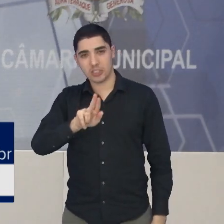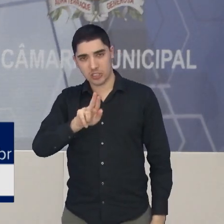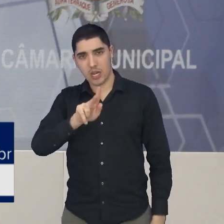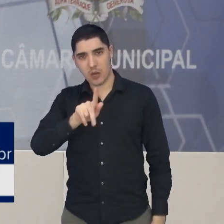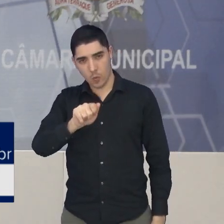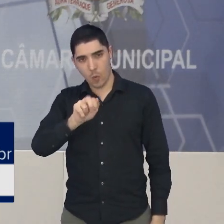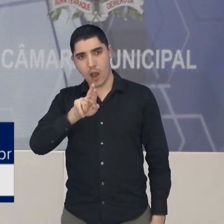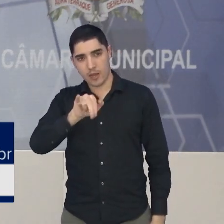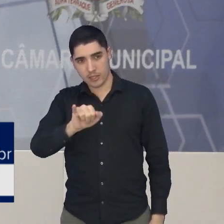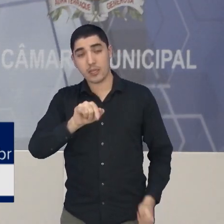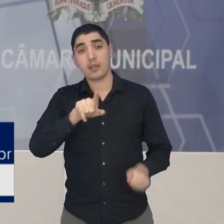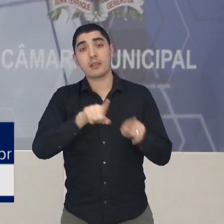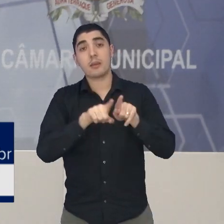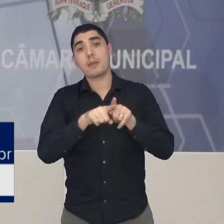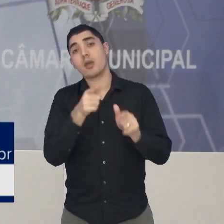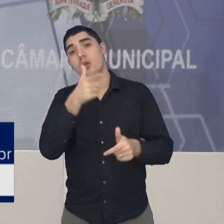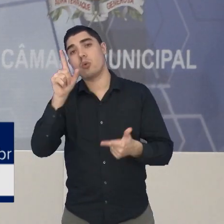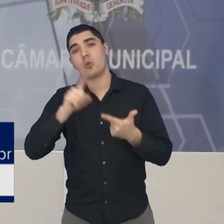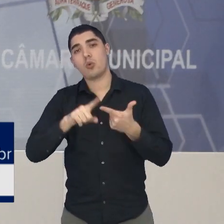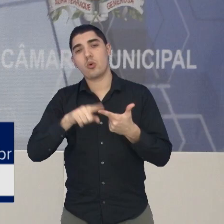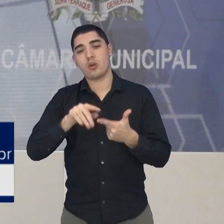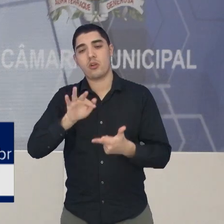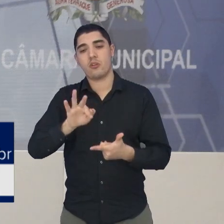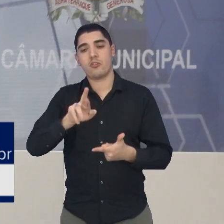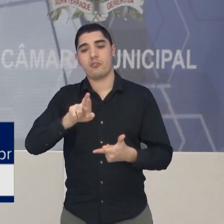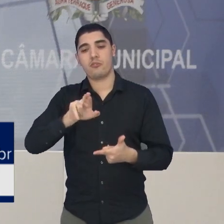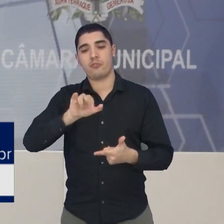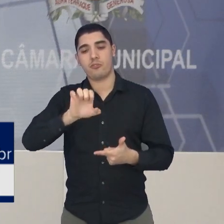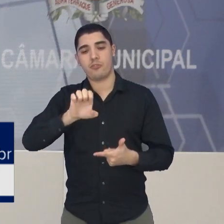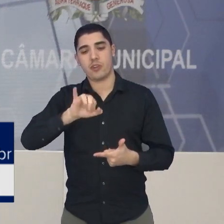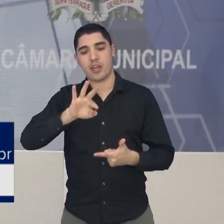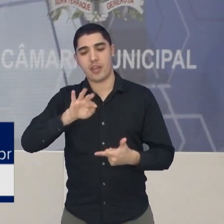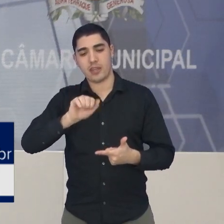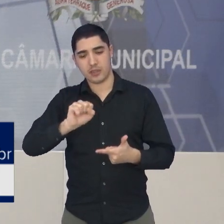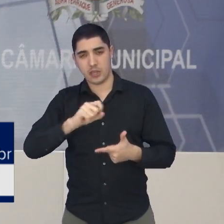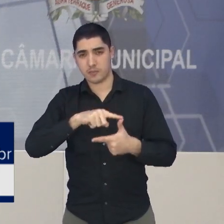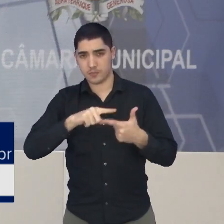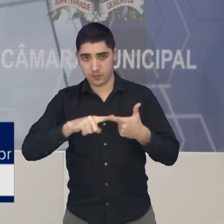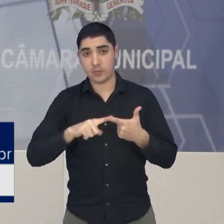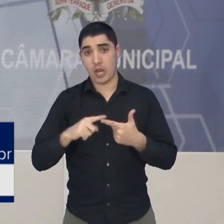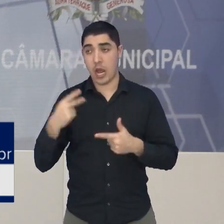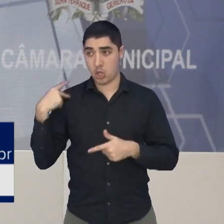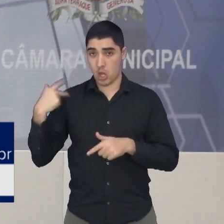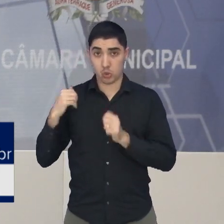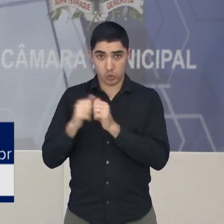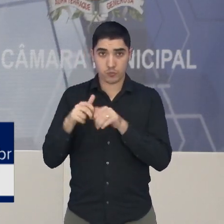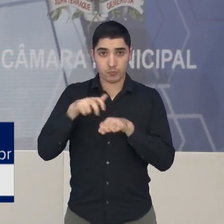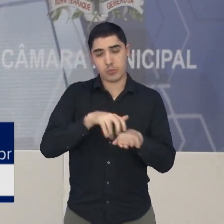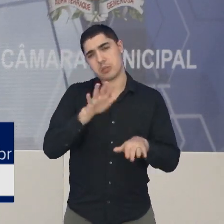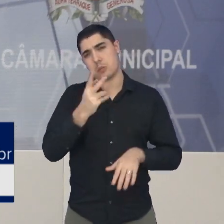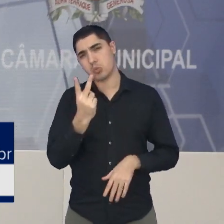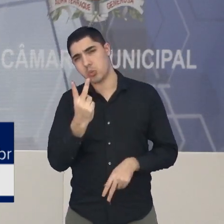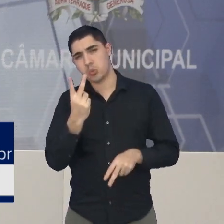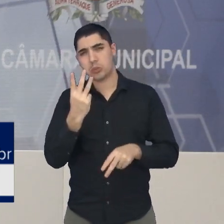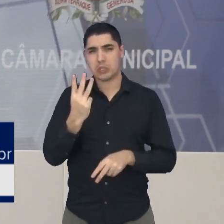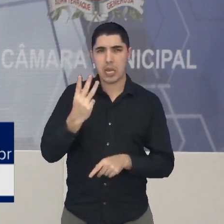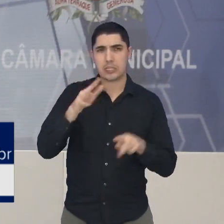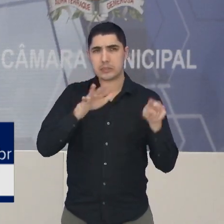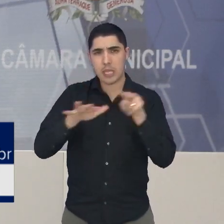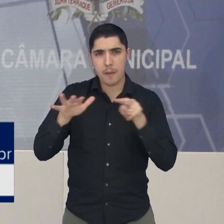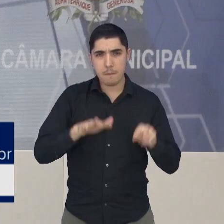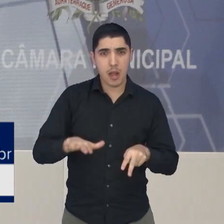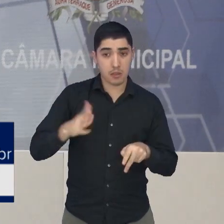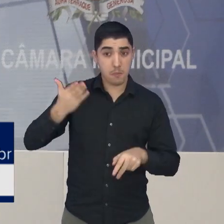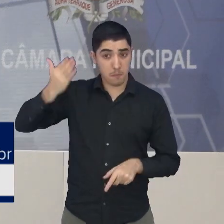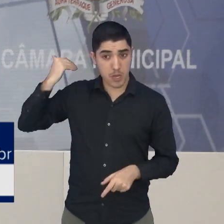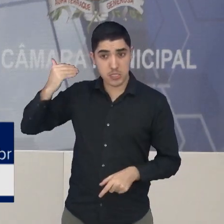Freitas. Depois dessa oportunidade, há 2, 3 semanas atrás, a prefeitura iniciou um trabalho